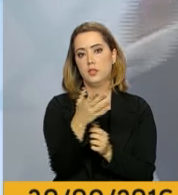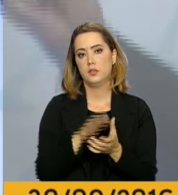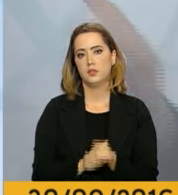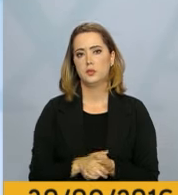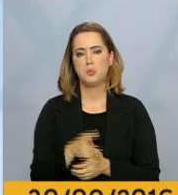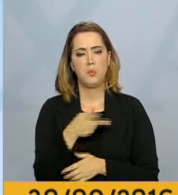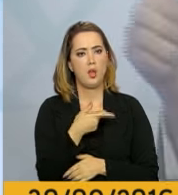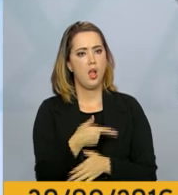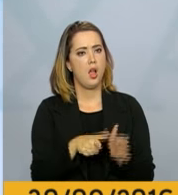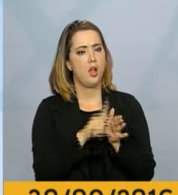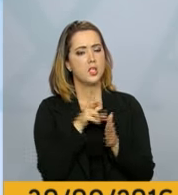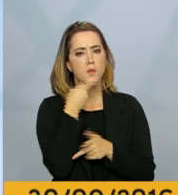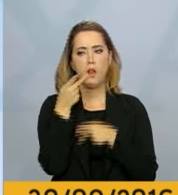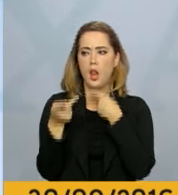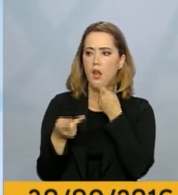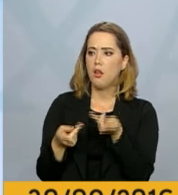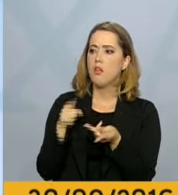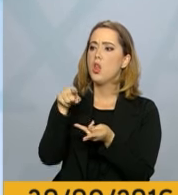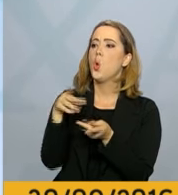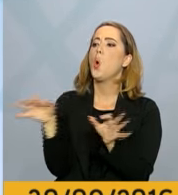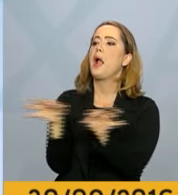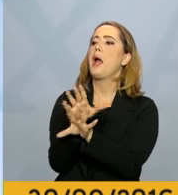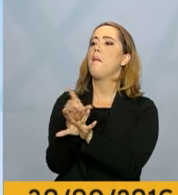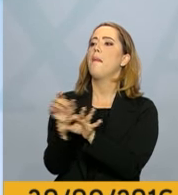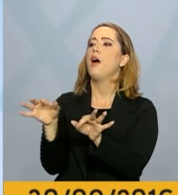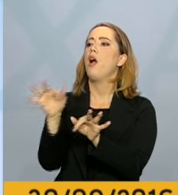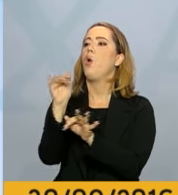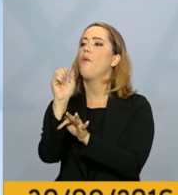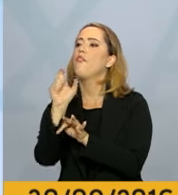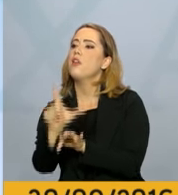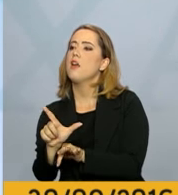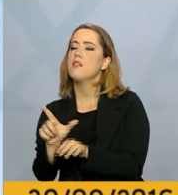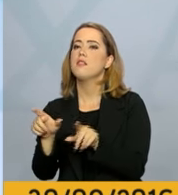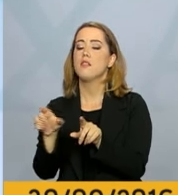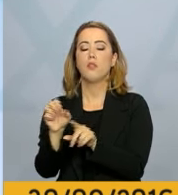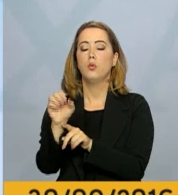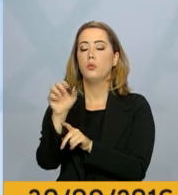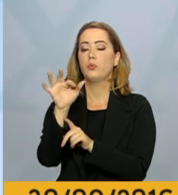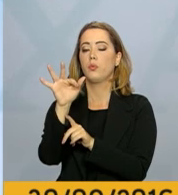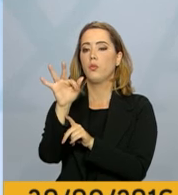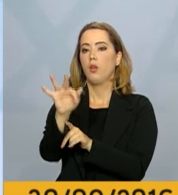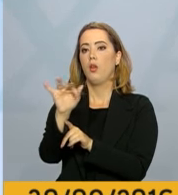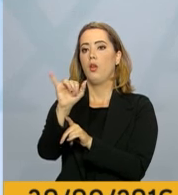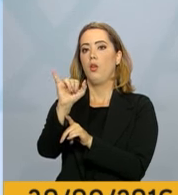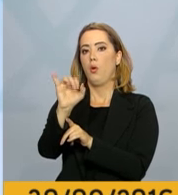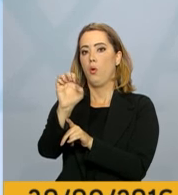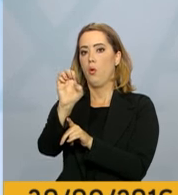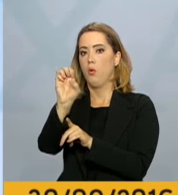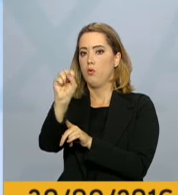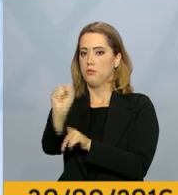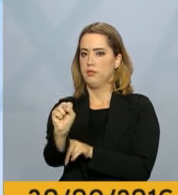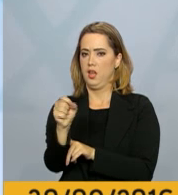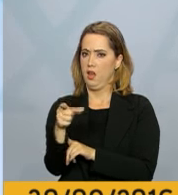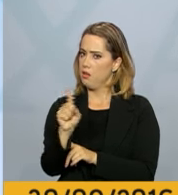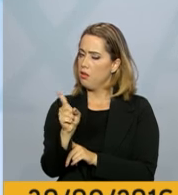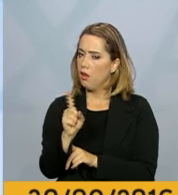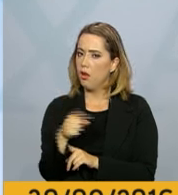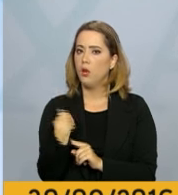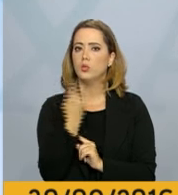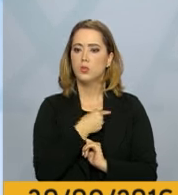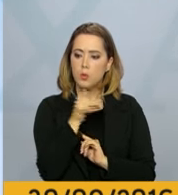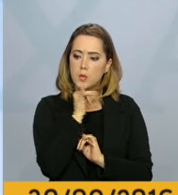FIES, Bolsa Família, Minha Casa, Minha Vida. Eu estou dando exemplos concretos, exemplos executórios, né? E nós cuidar também,